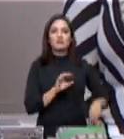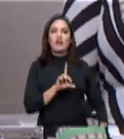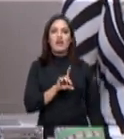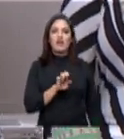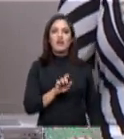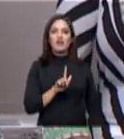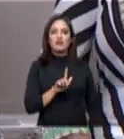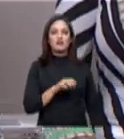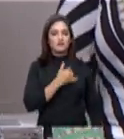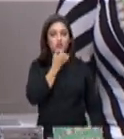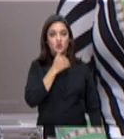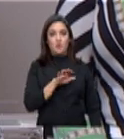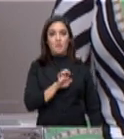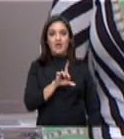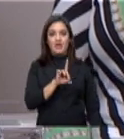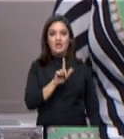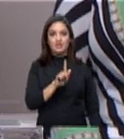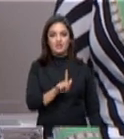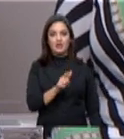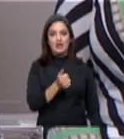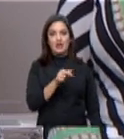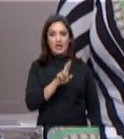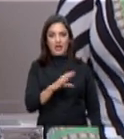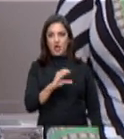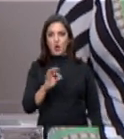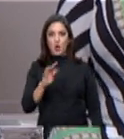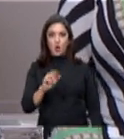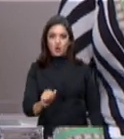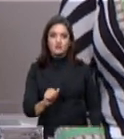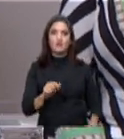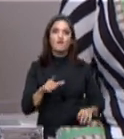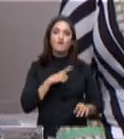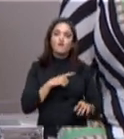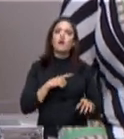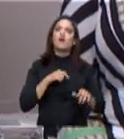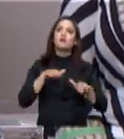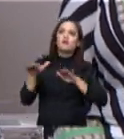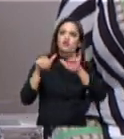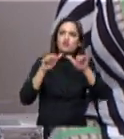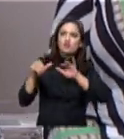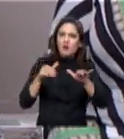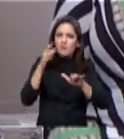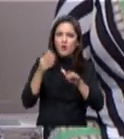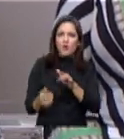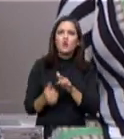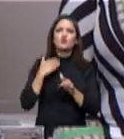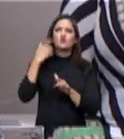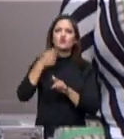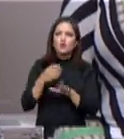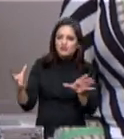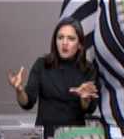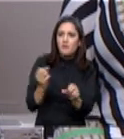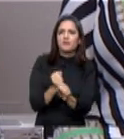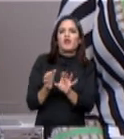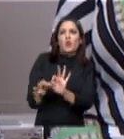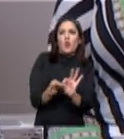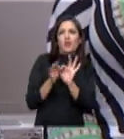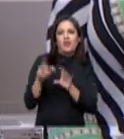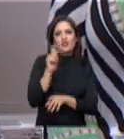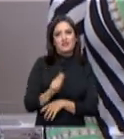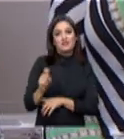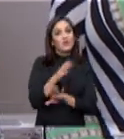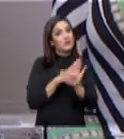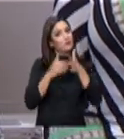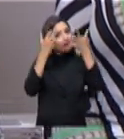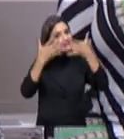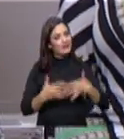chamou a reunião dos primeiros magistrados para se reunirem em associação. Isso está tudo aí exposado no museu. Quero agradecer mais